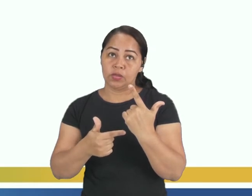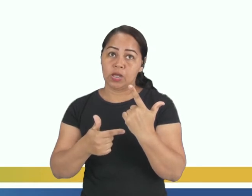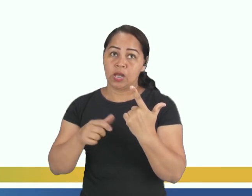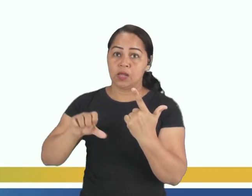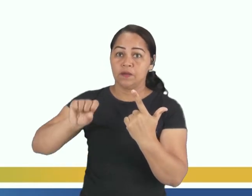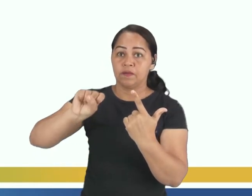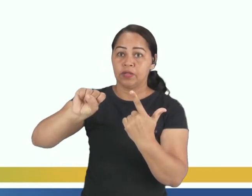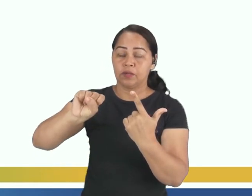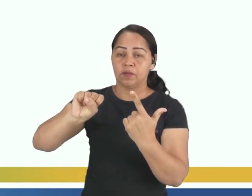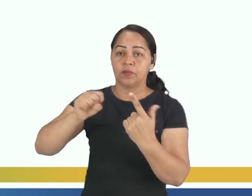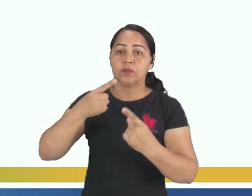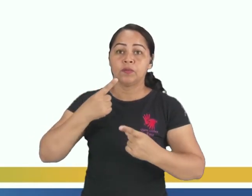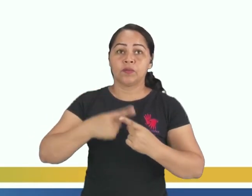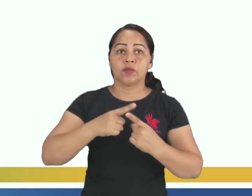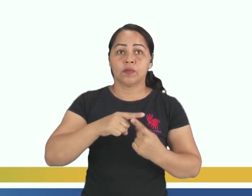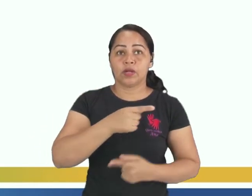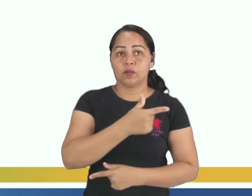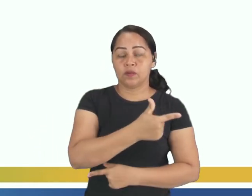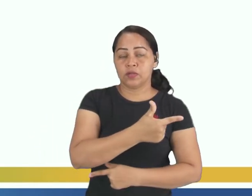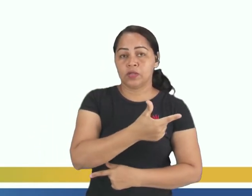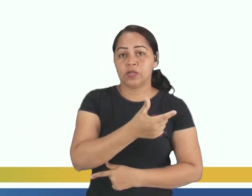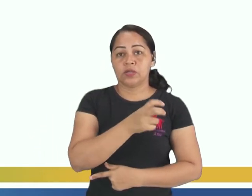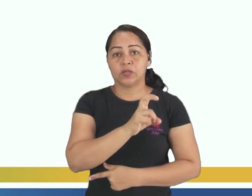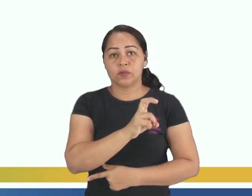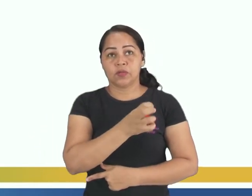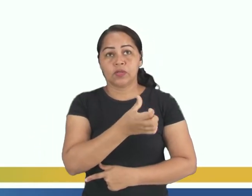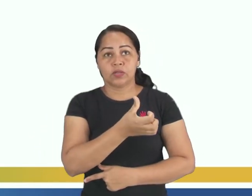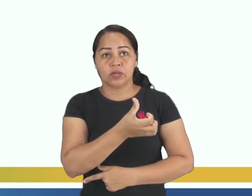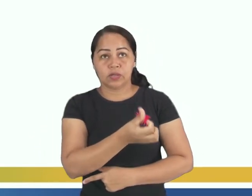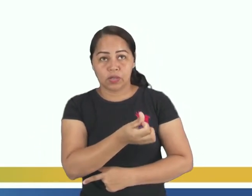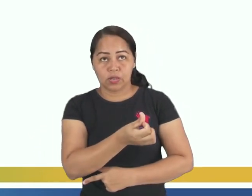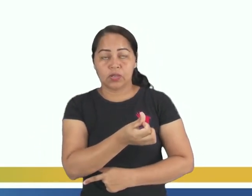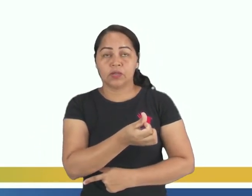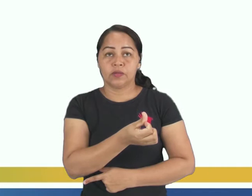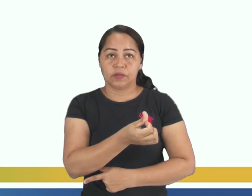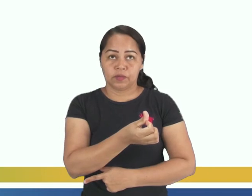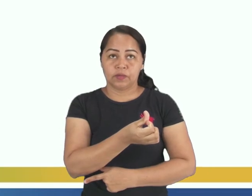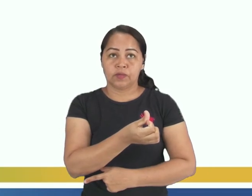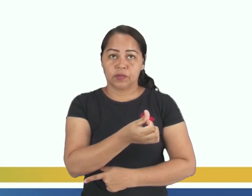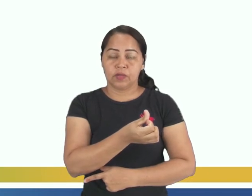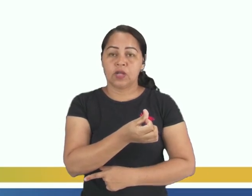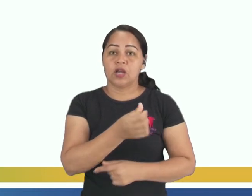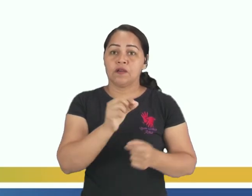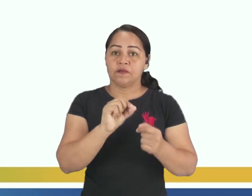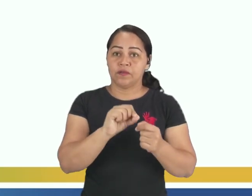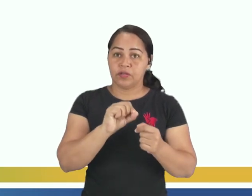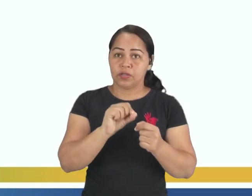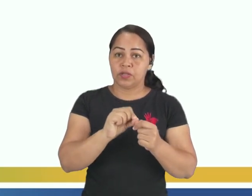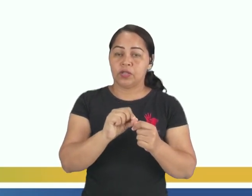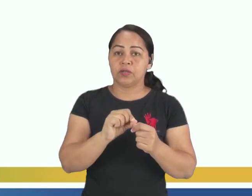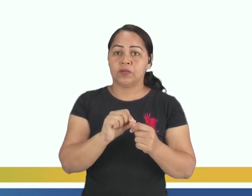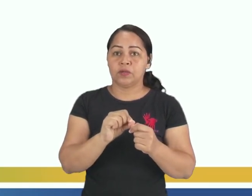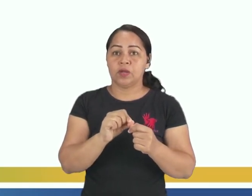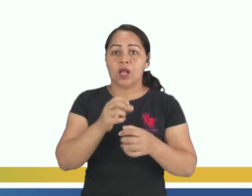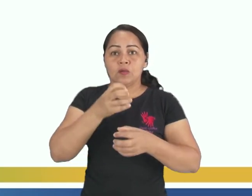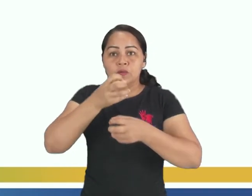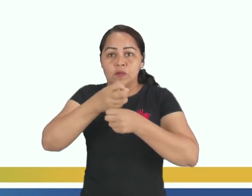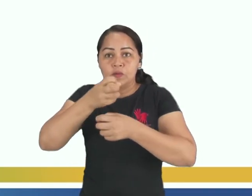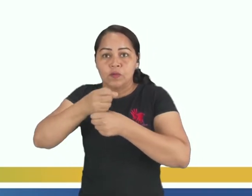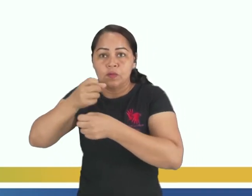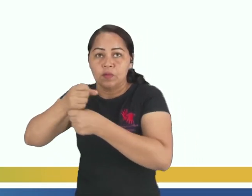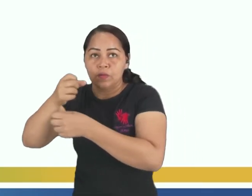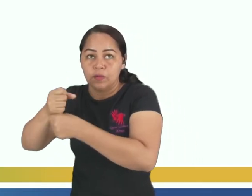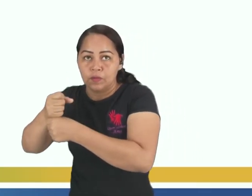Então, 256 elevado a 1 quarto, usando a definição lá de expoente de potência com expoente